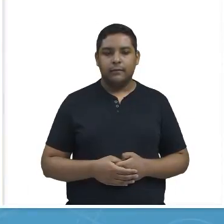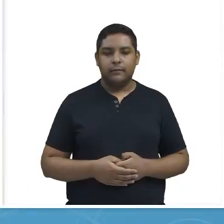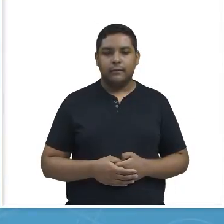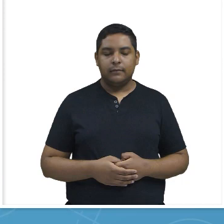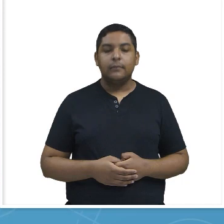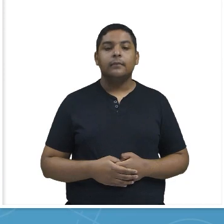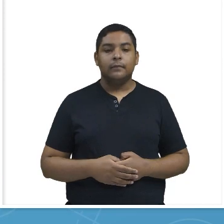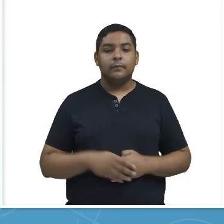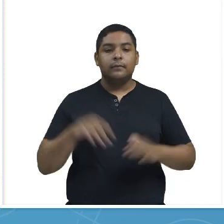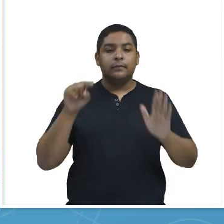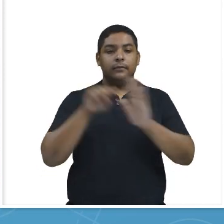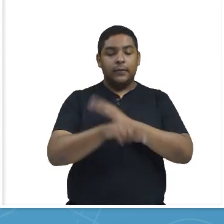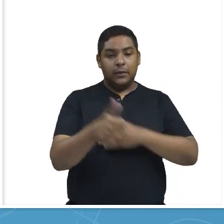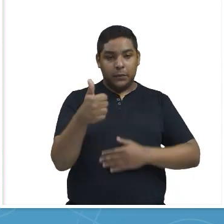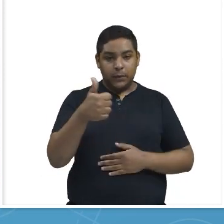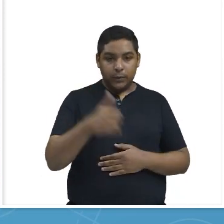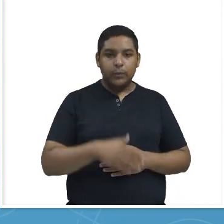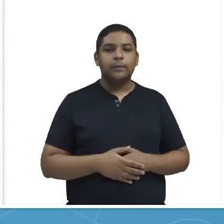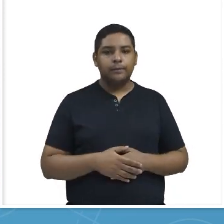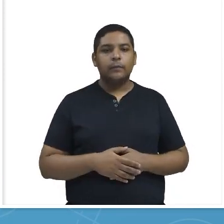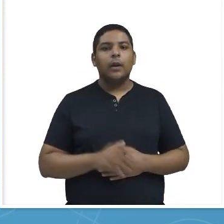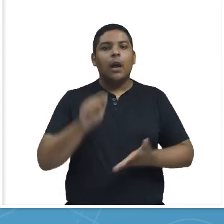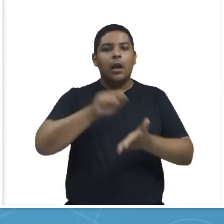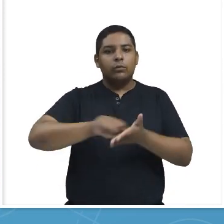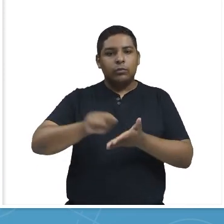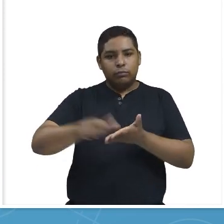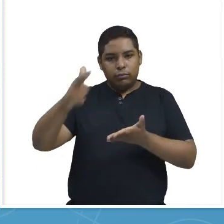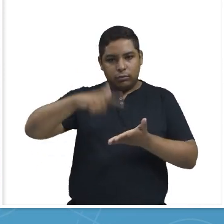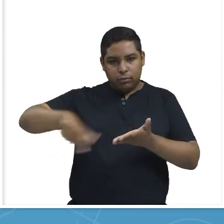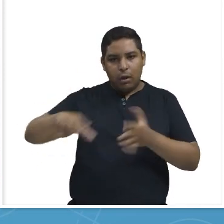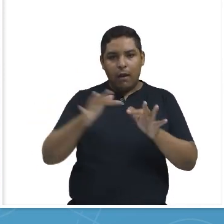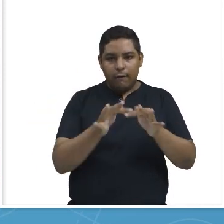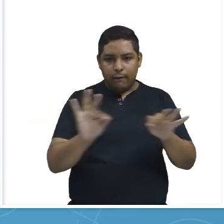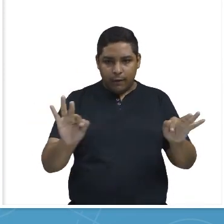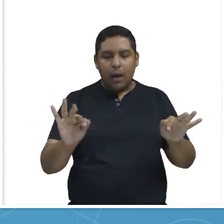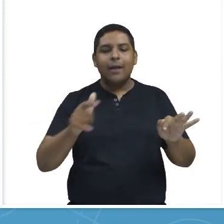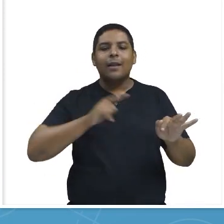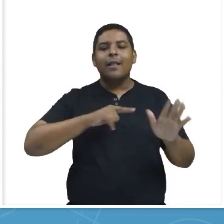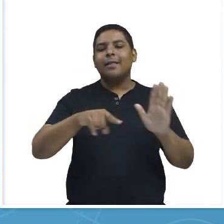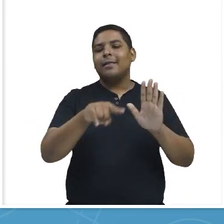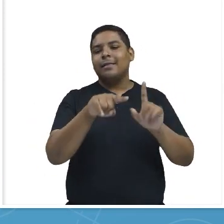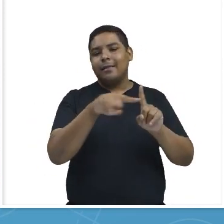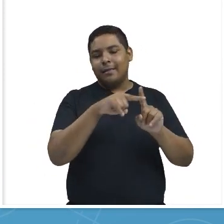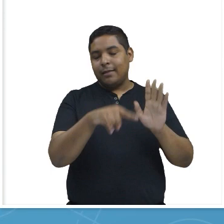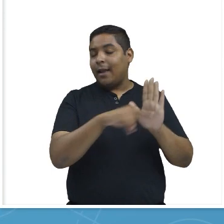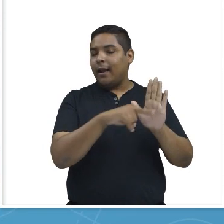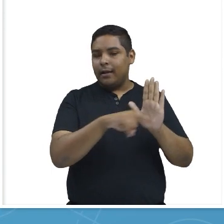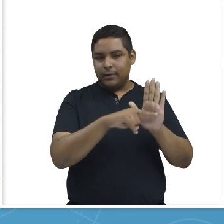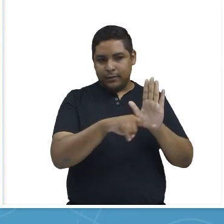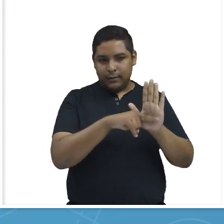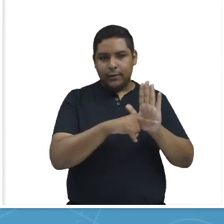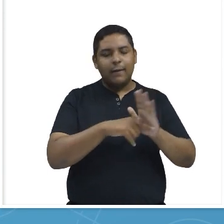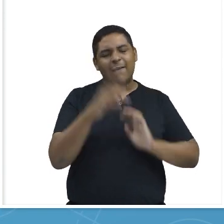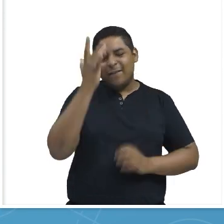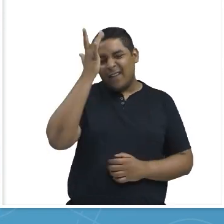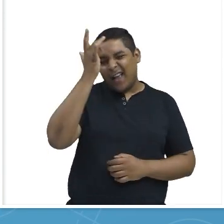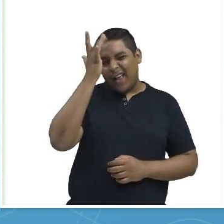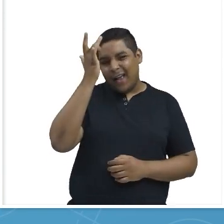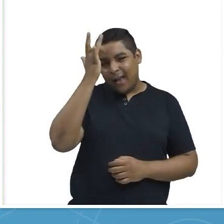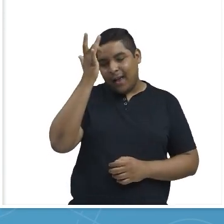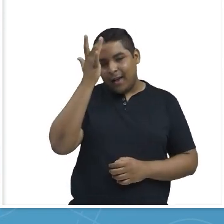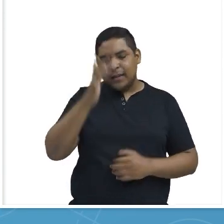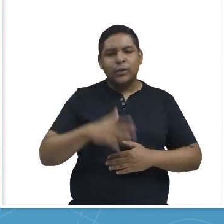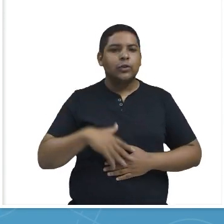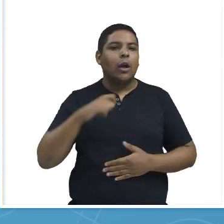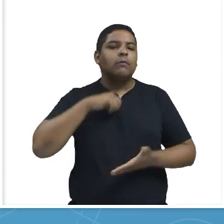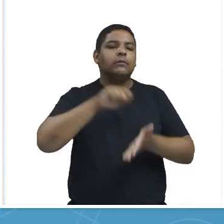Bem, na question number 1 nós temos reescreva as sentenças a seguir na forma negativa. Tá muito fácil essa questão número 1, hein? Só reescrever